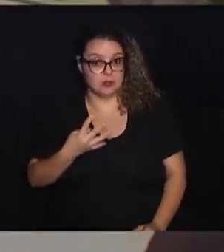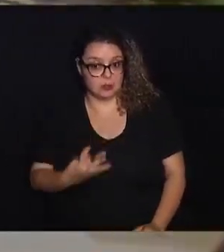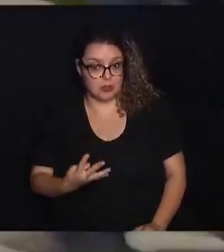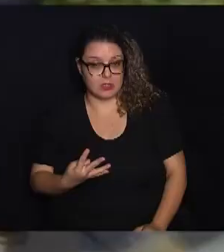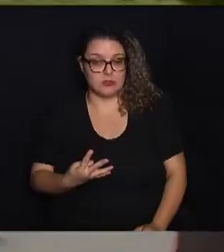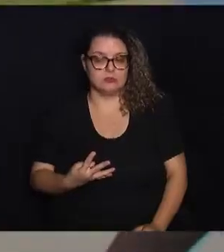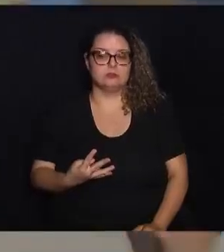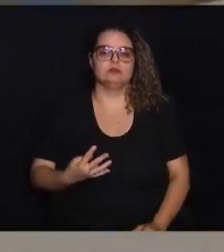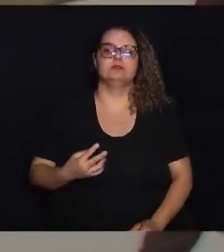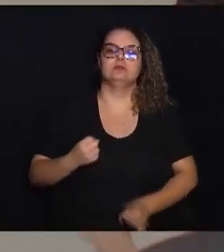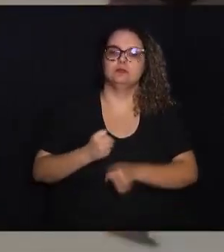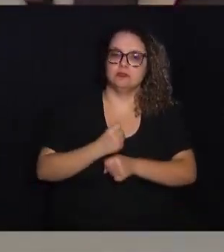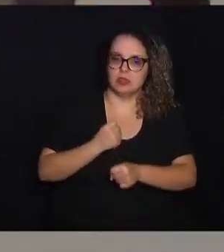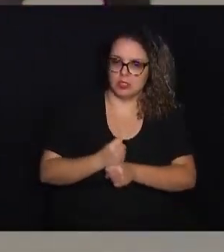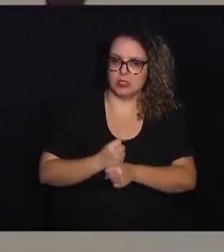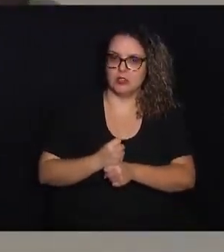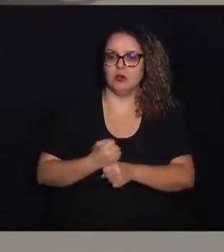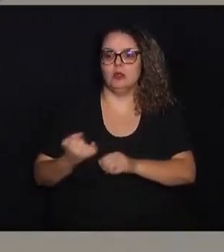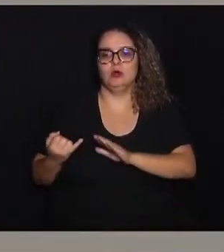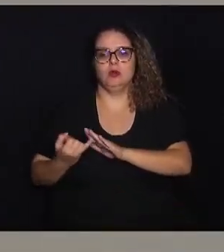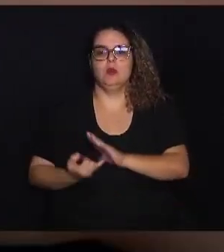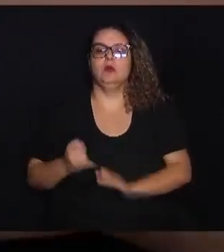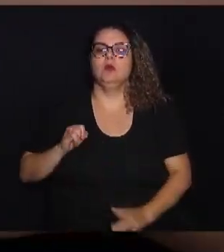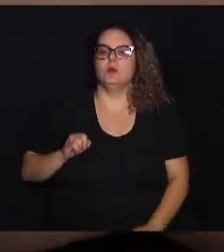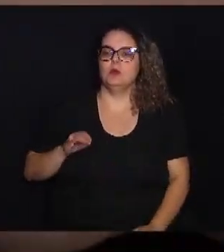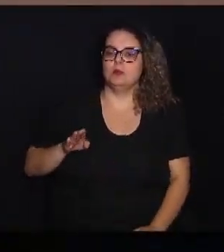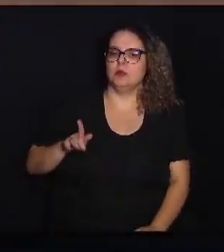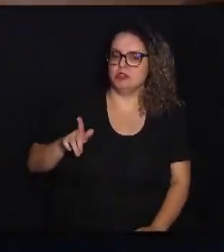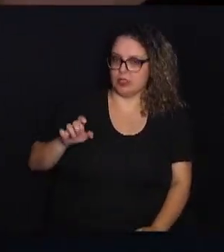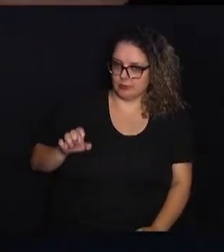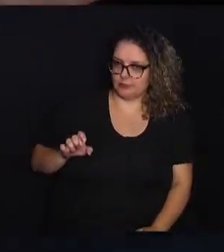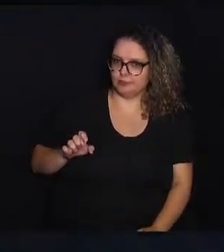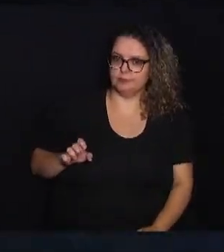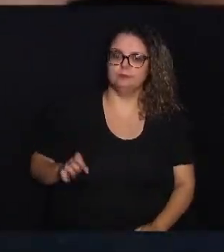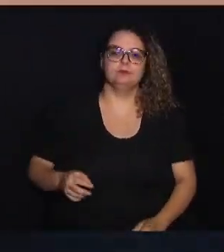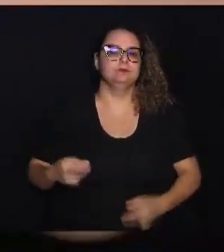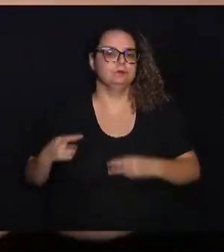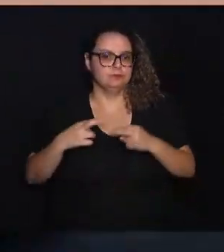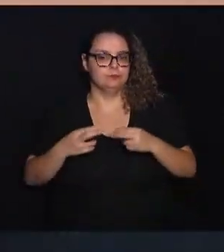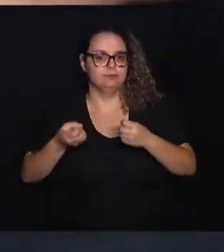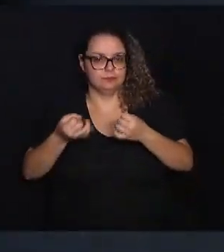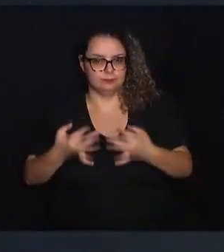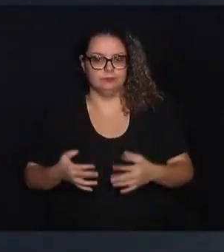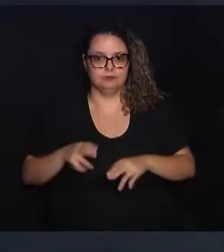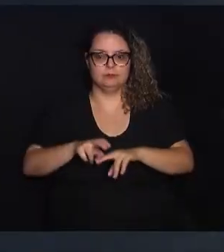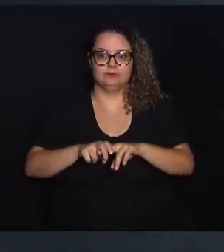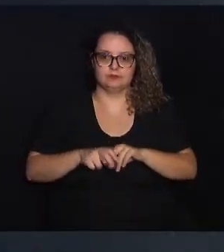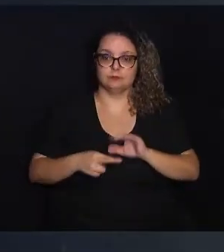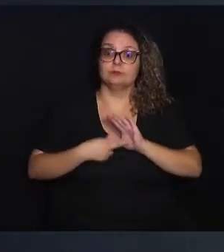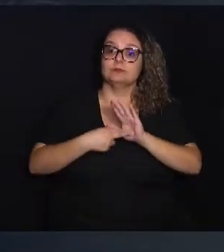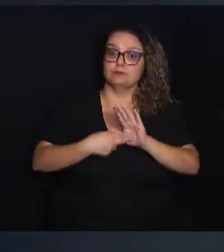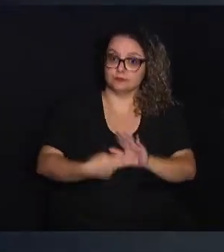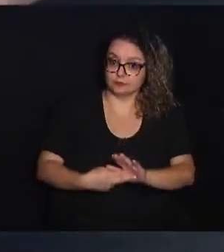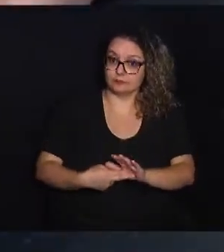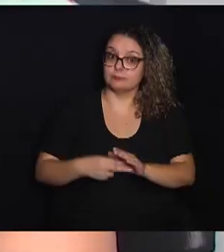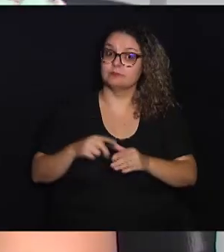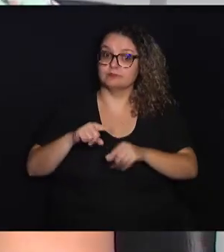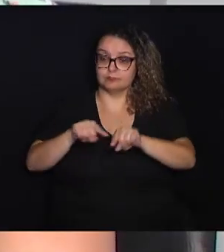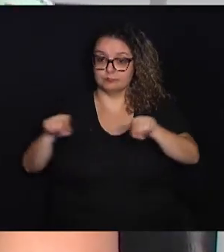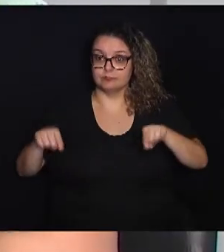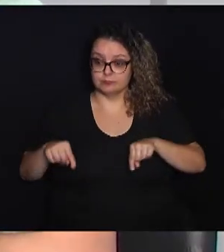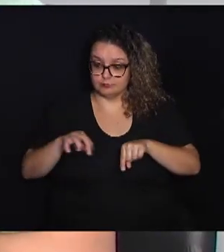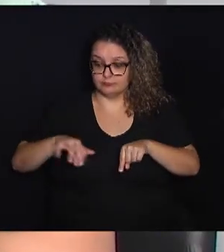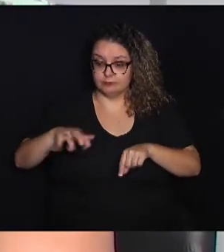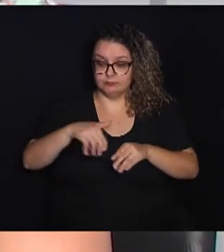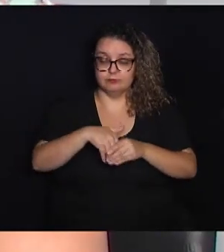Instituto Brasileiro de Geografia e Estatística, o IBGE. Por isso, essa representatividade nas urnas,